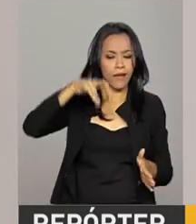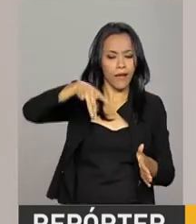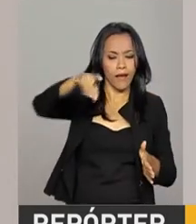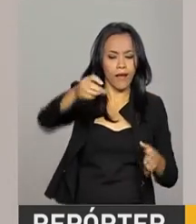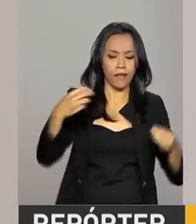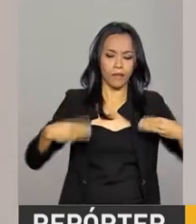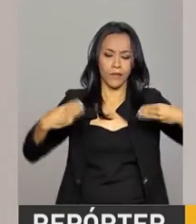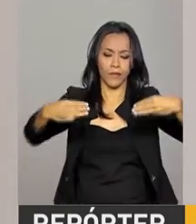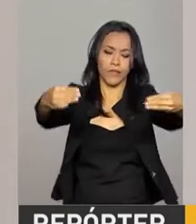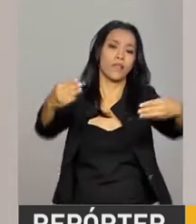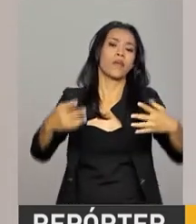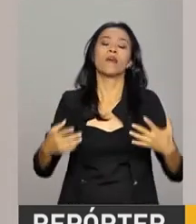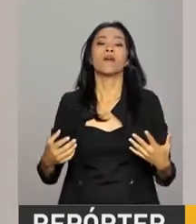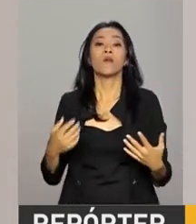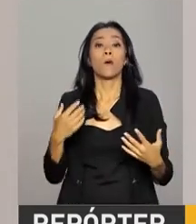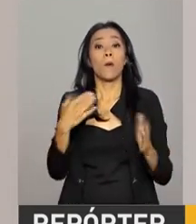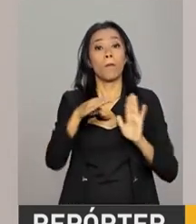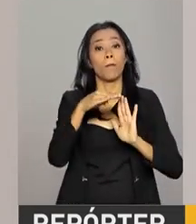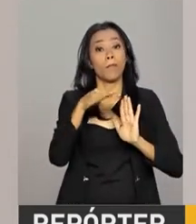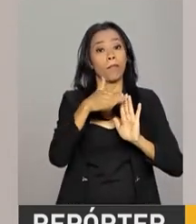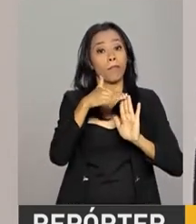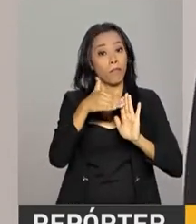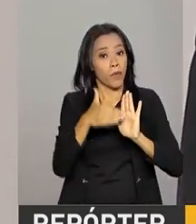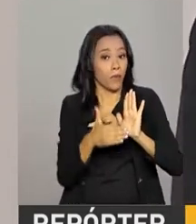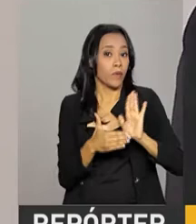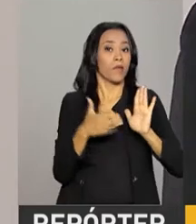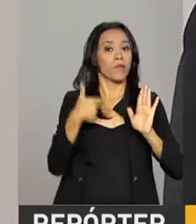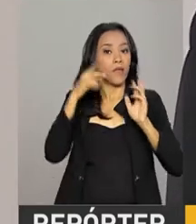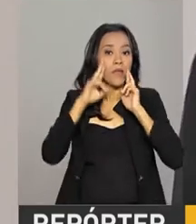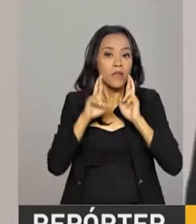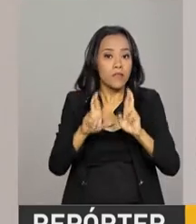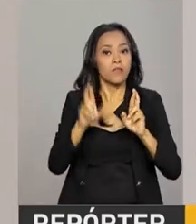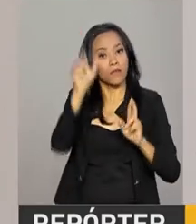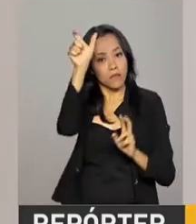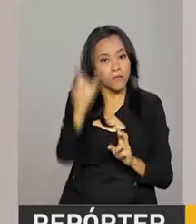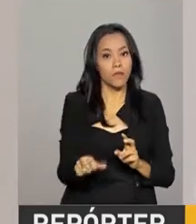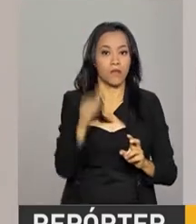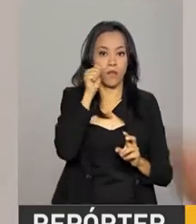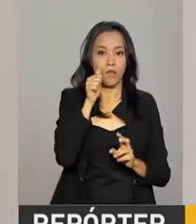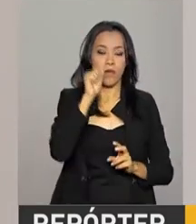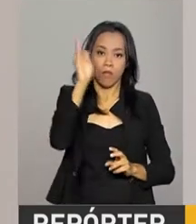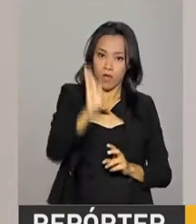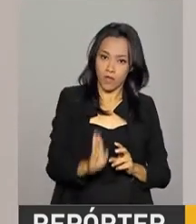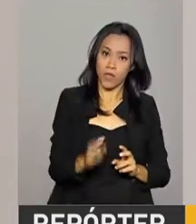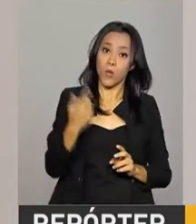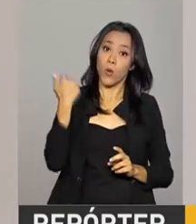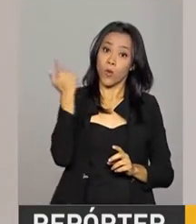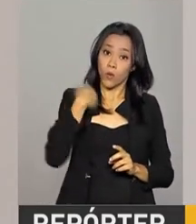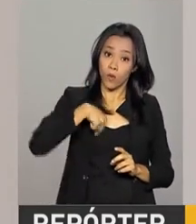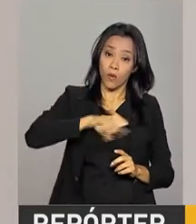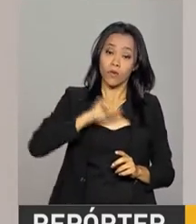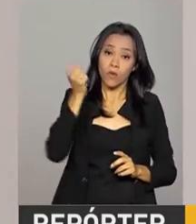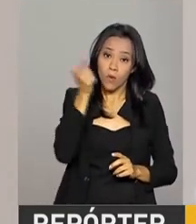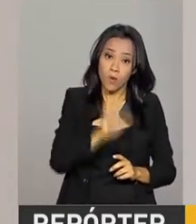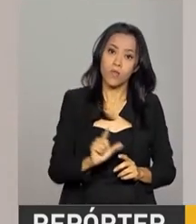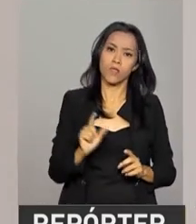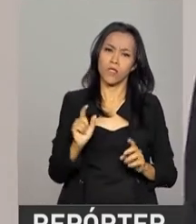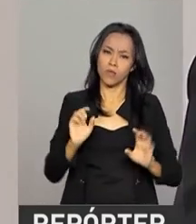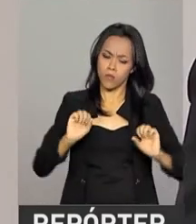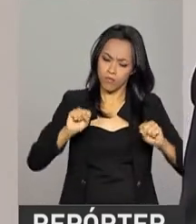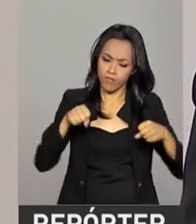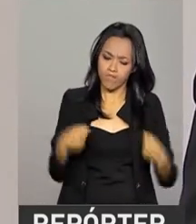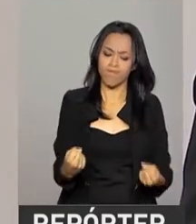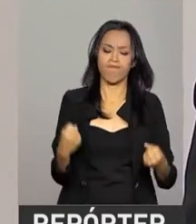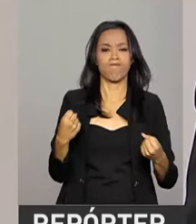que diziam diretamente com a dignidade da mulher brasileira conseguimos potencializar esses programas e